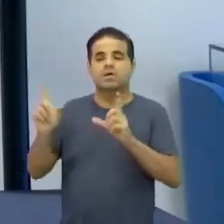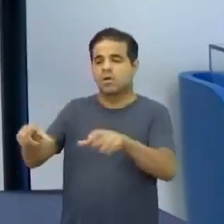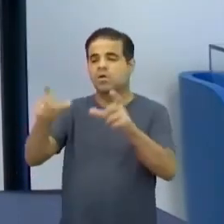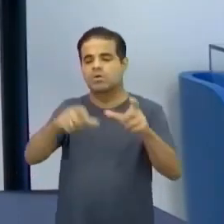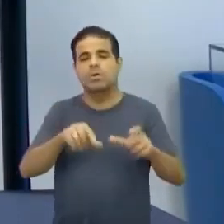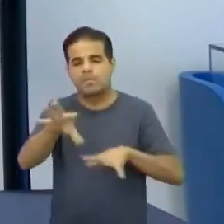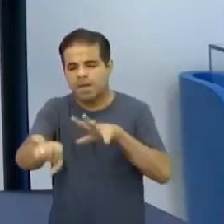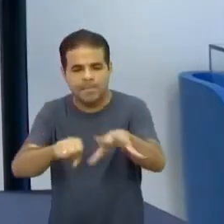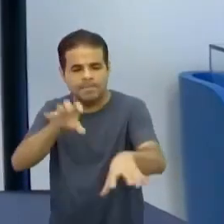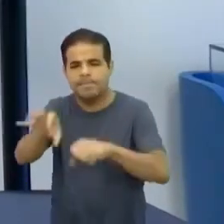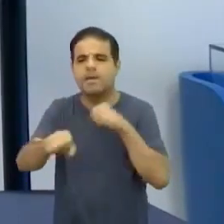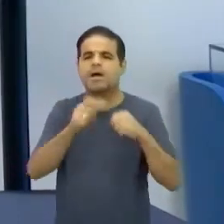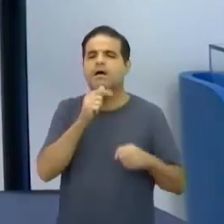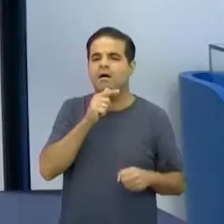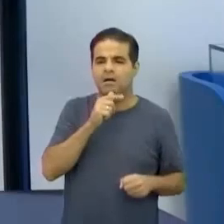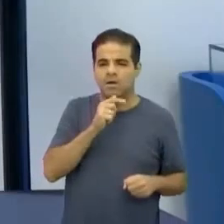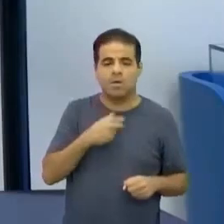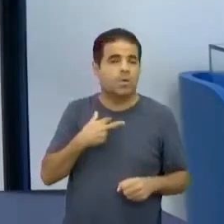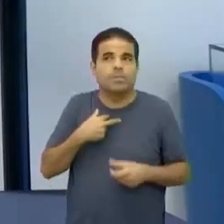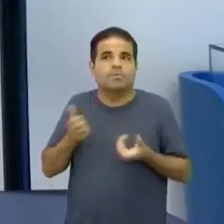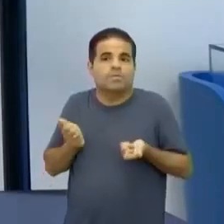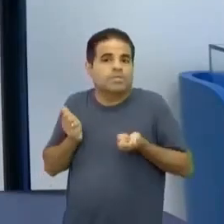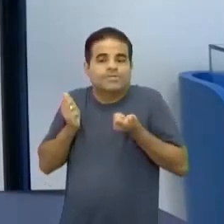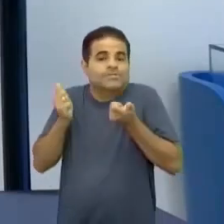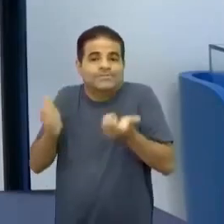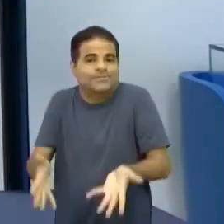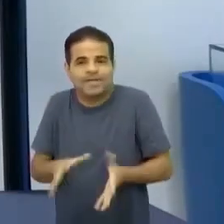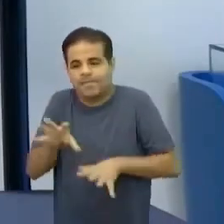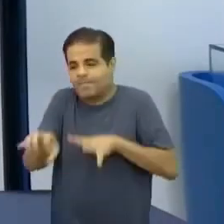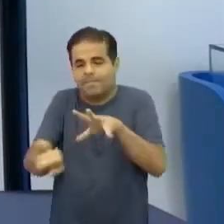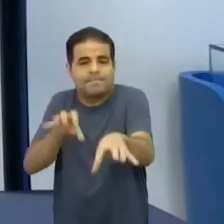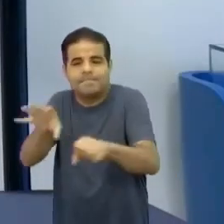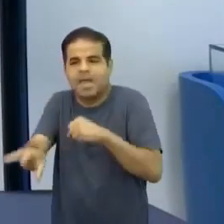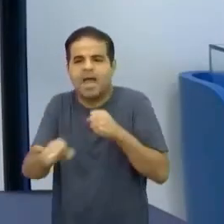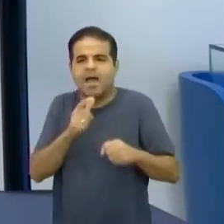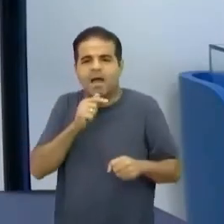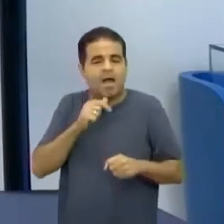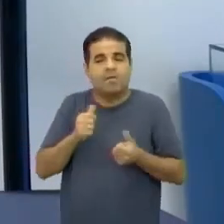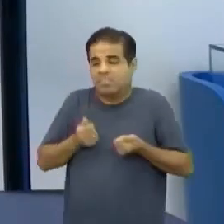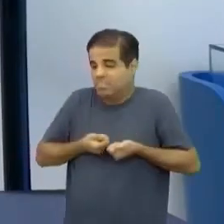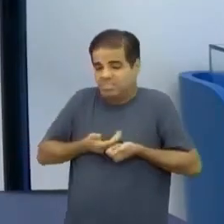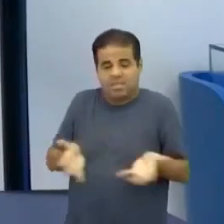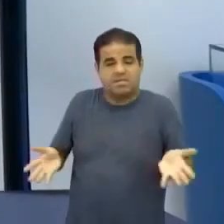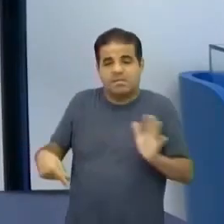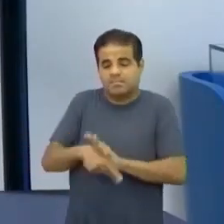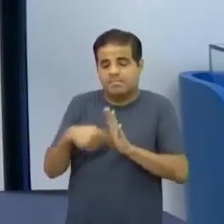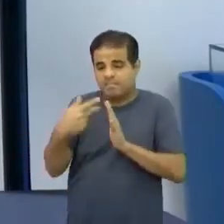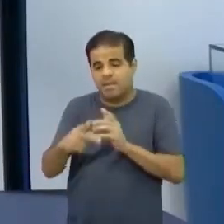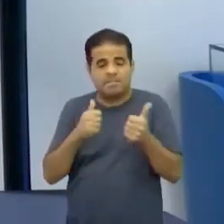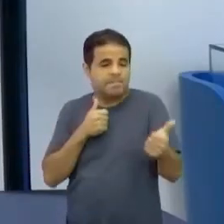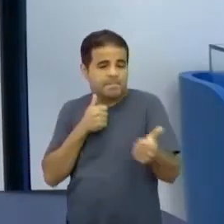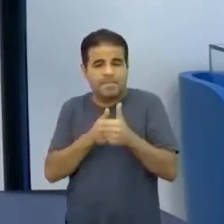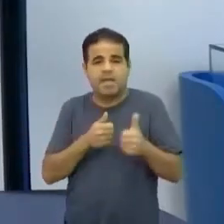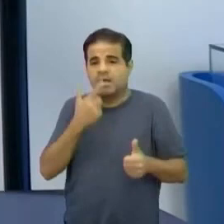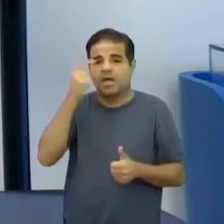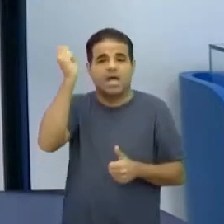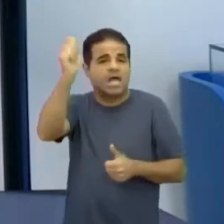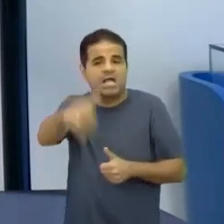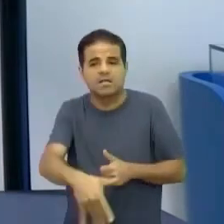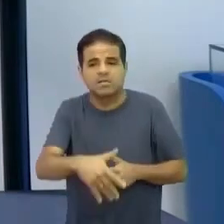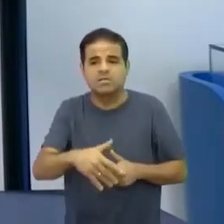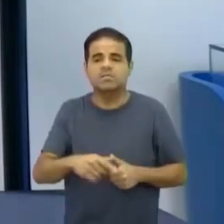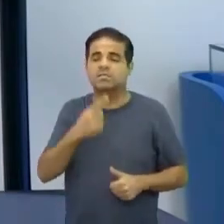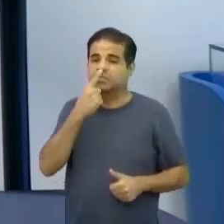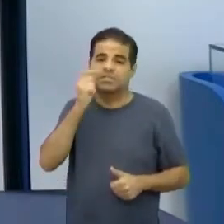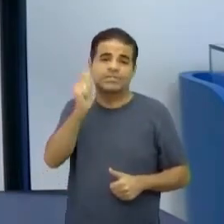locais de coleta de água. Então, eu não posso ter um local onde eu faça a coleta de água e, ao mesmo tempo, ali por perto eu tenha um descarte irregular